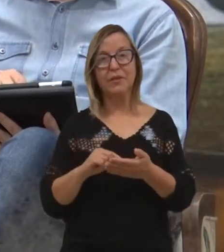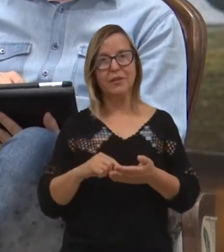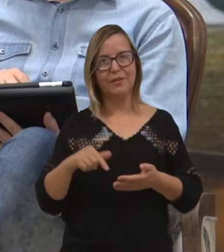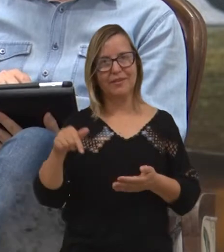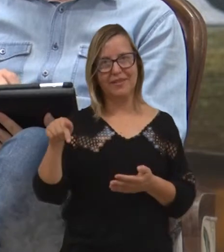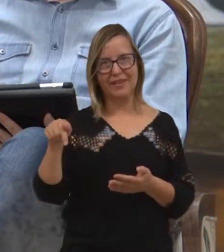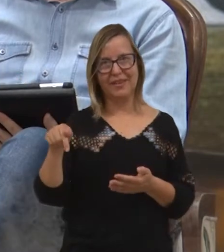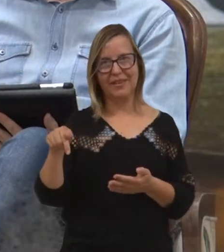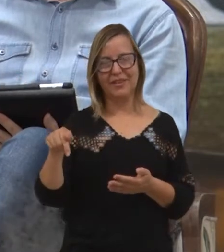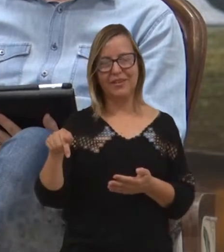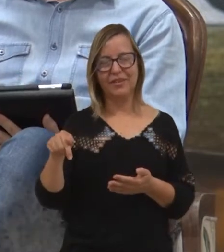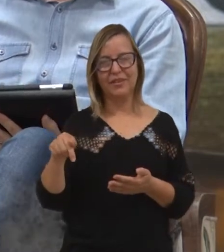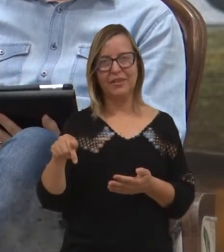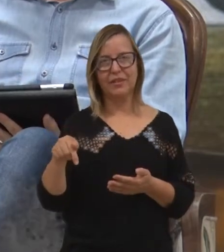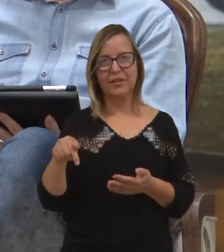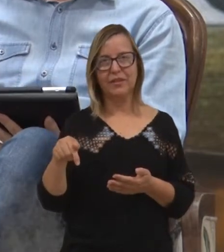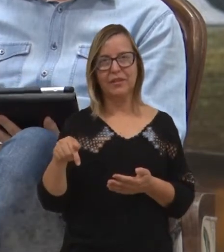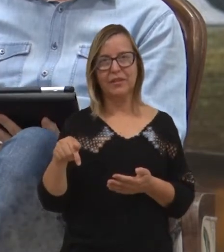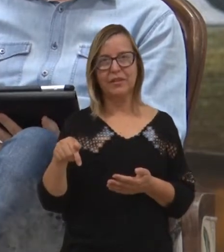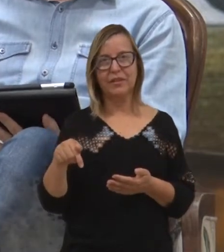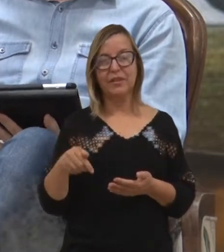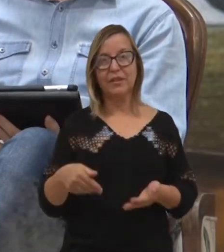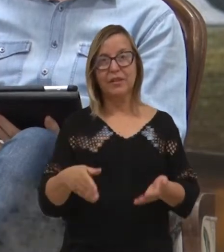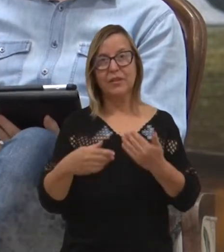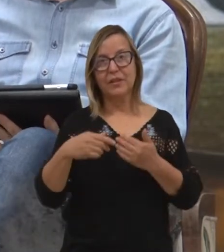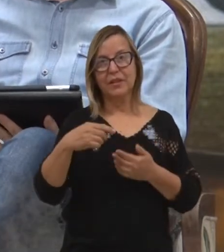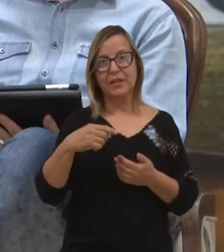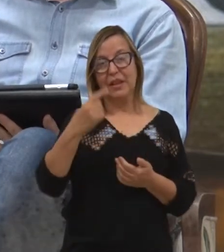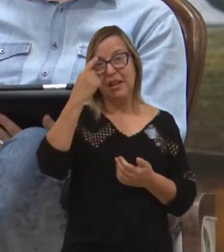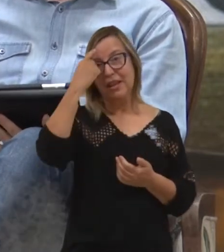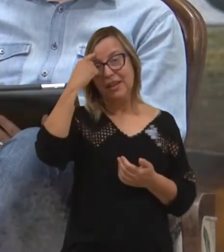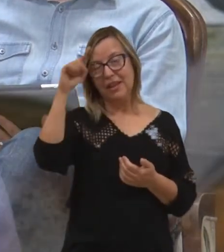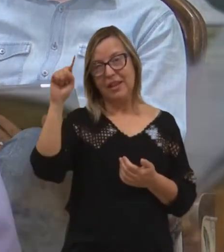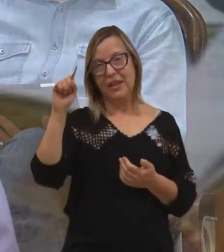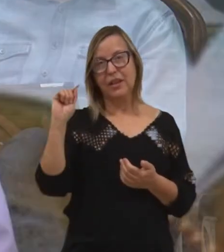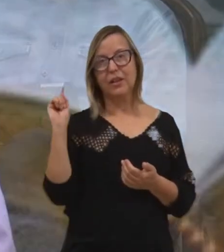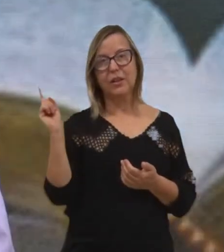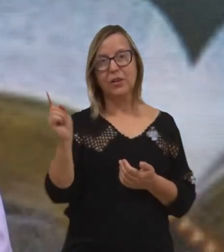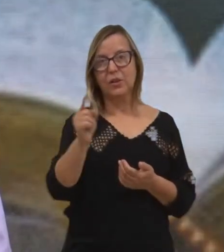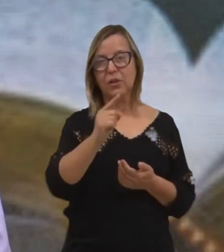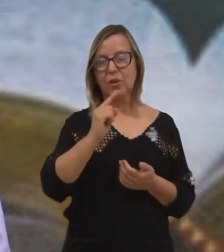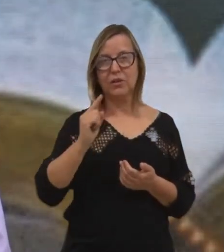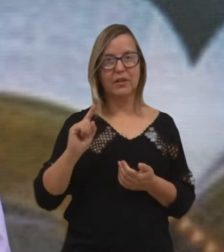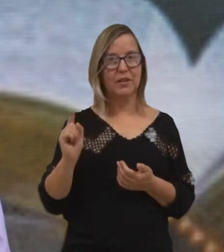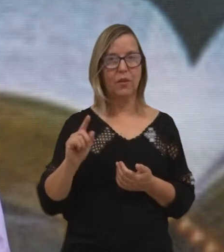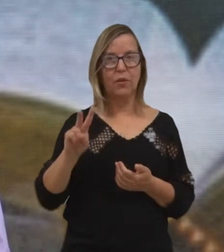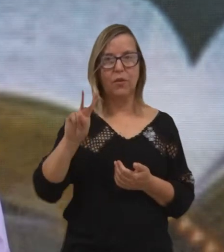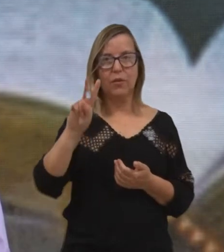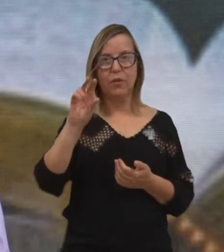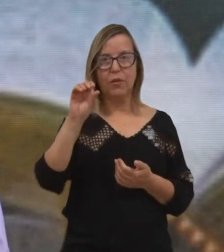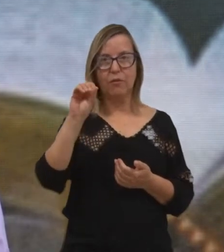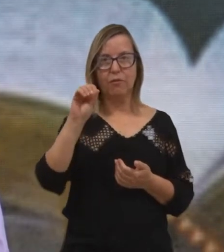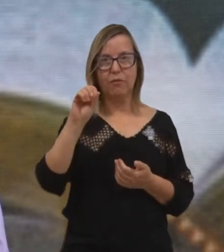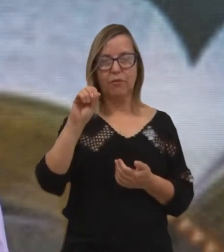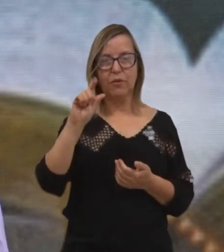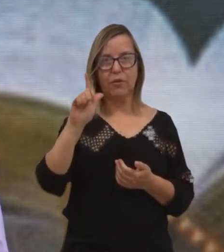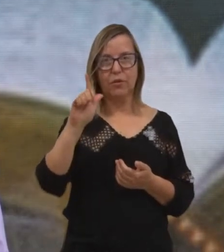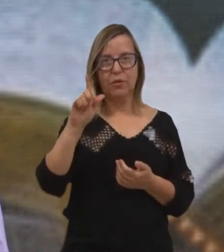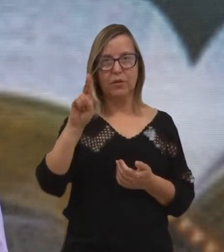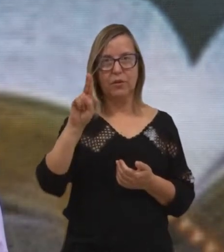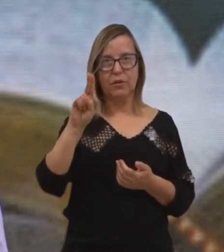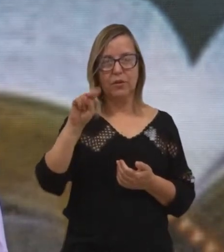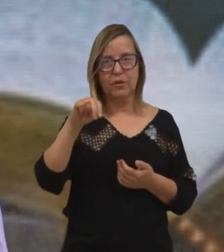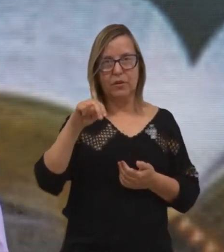7, que vai nos dirigir à ideia de que nós não somos voluntários, nós somos